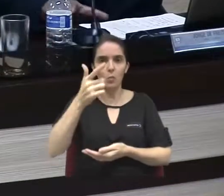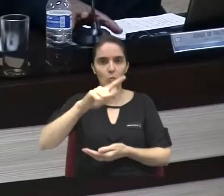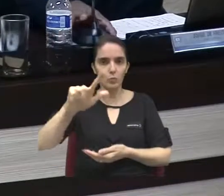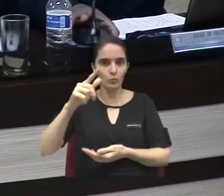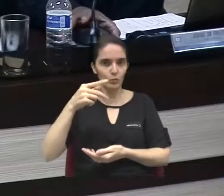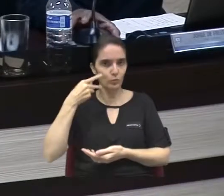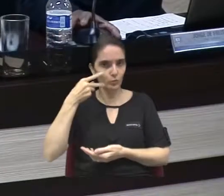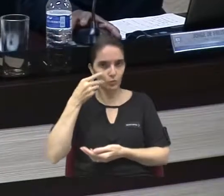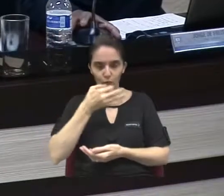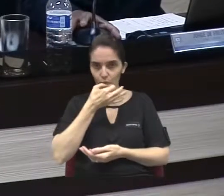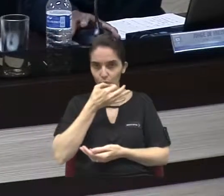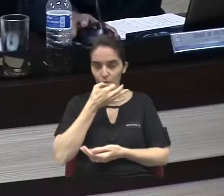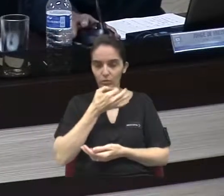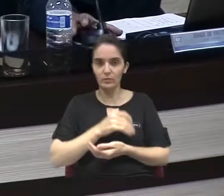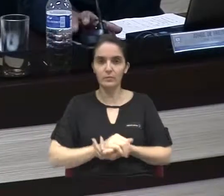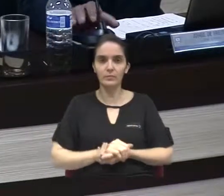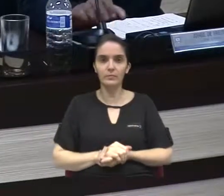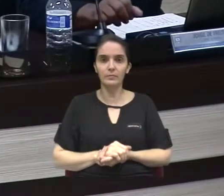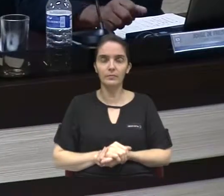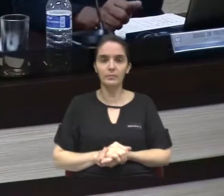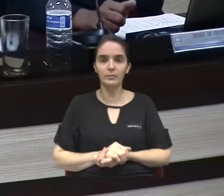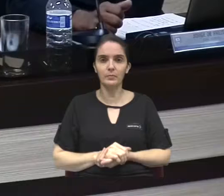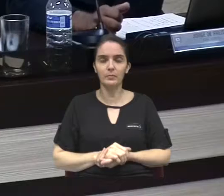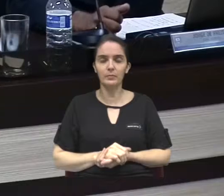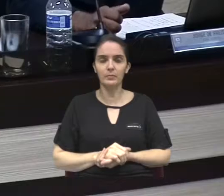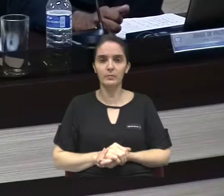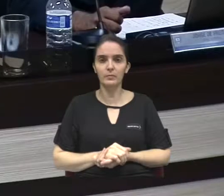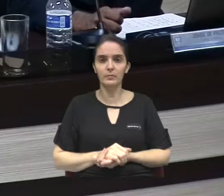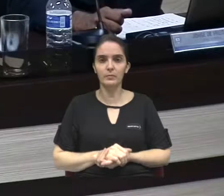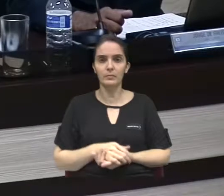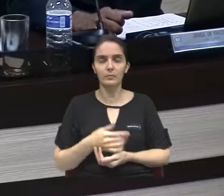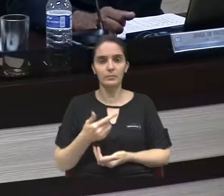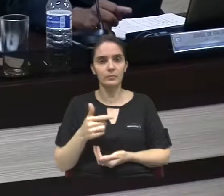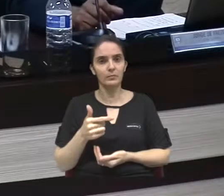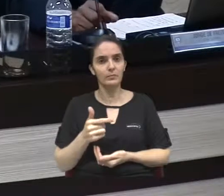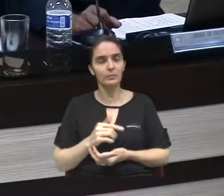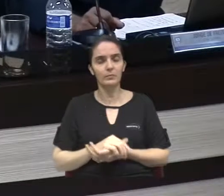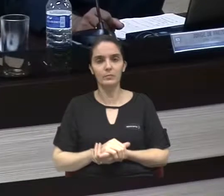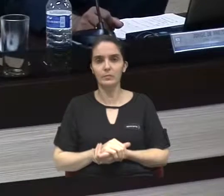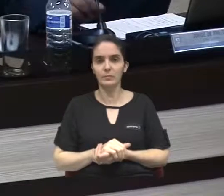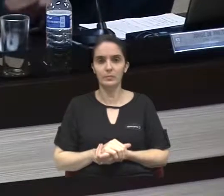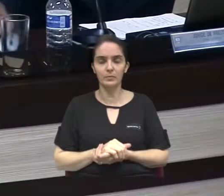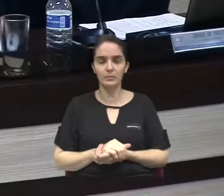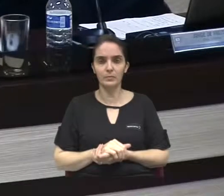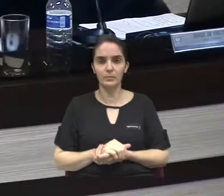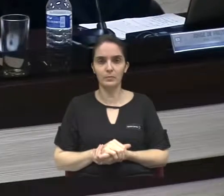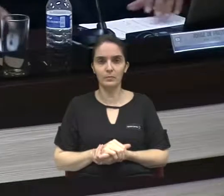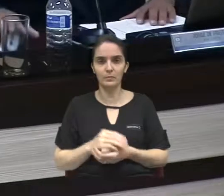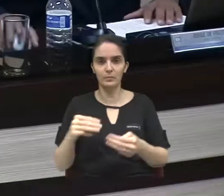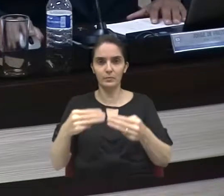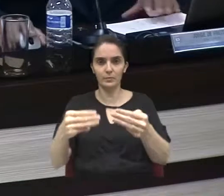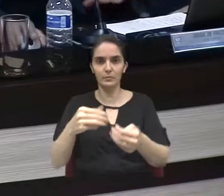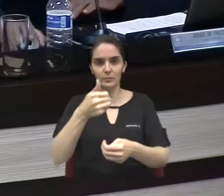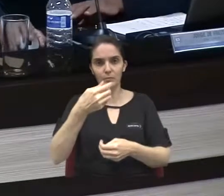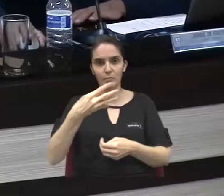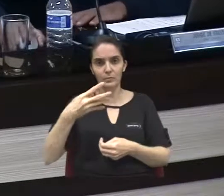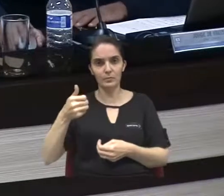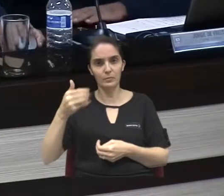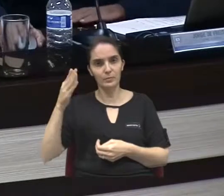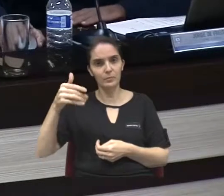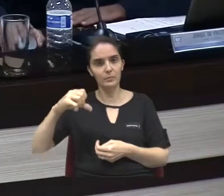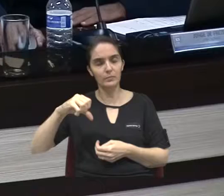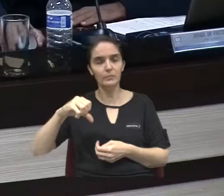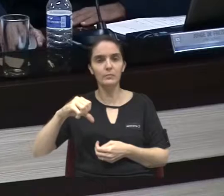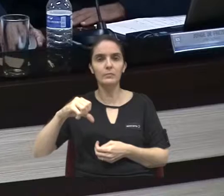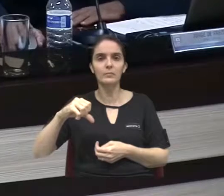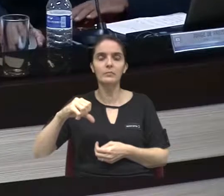deseja discutir a moção? Não havendo, a moção 141/19